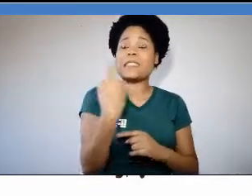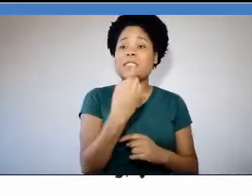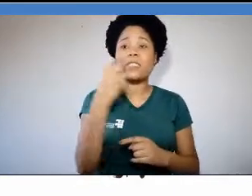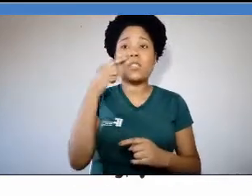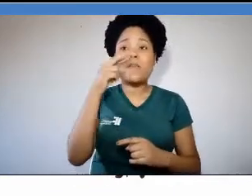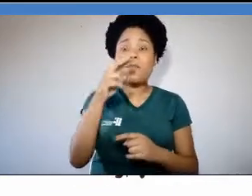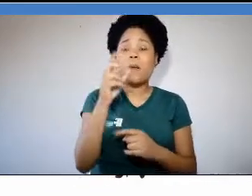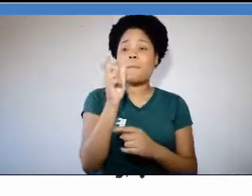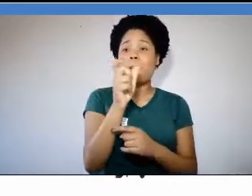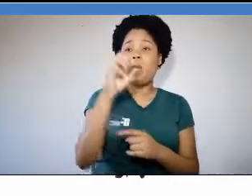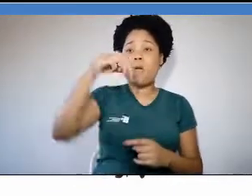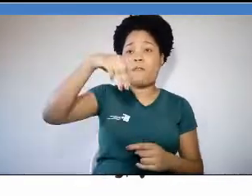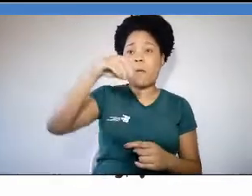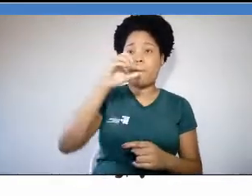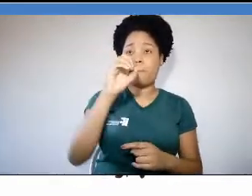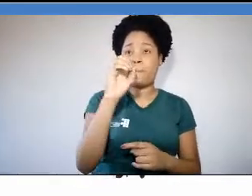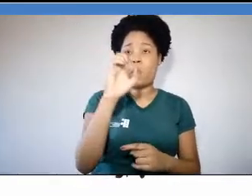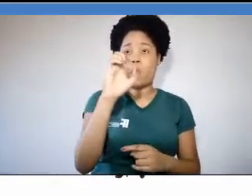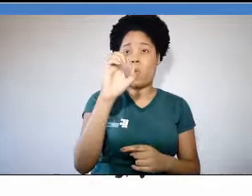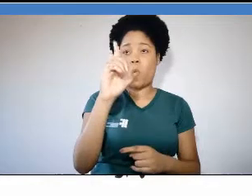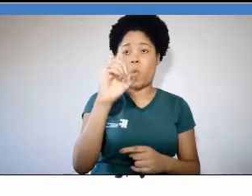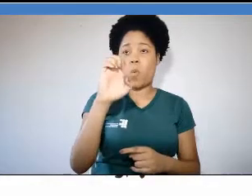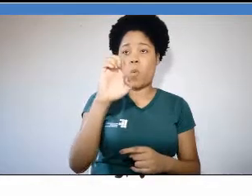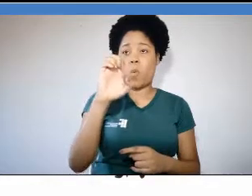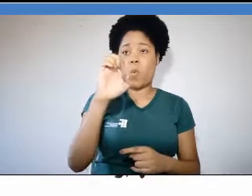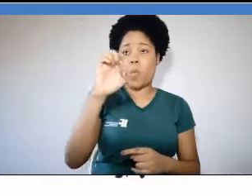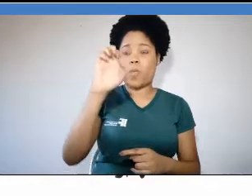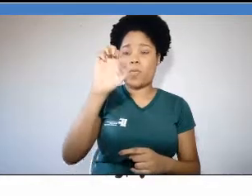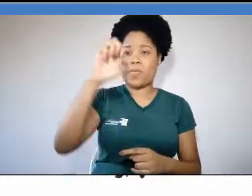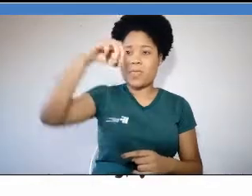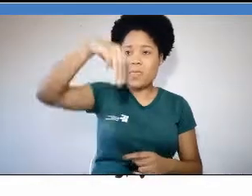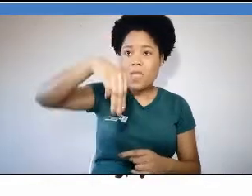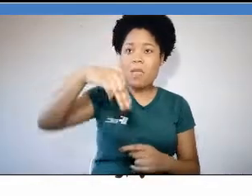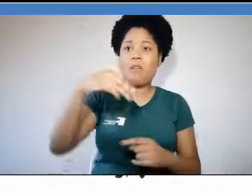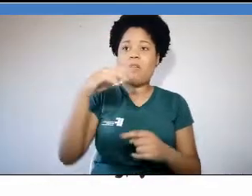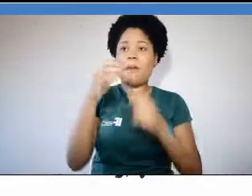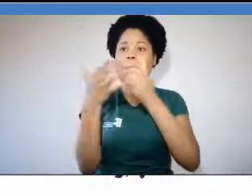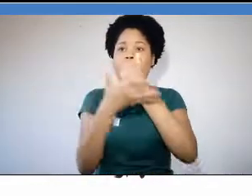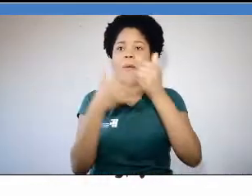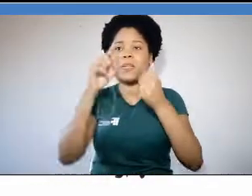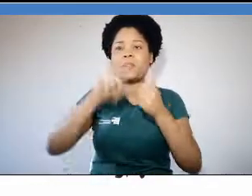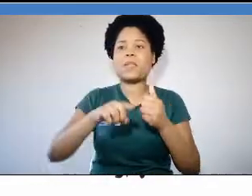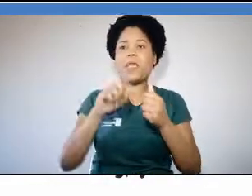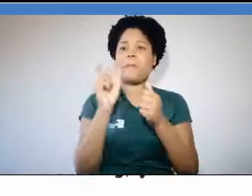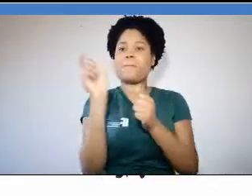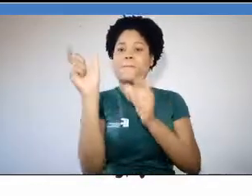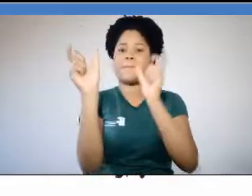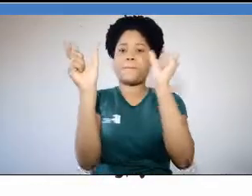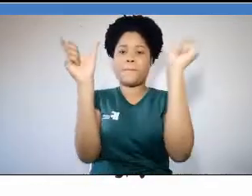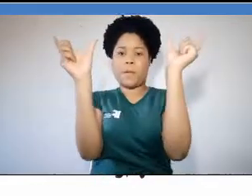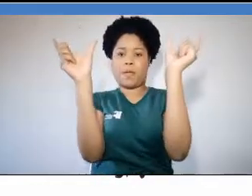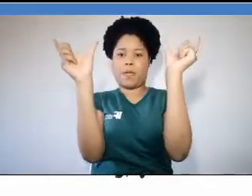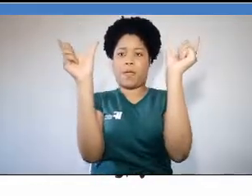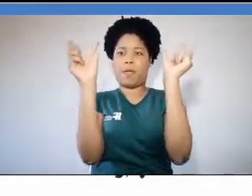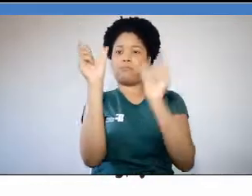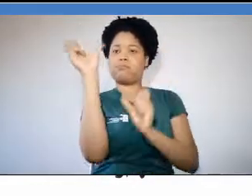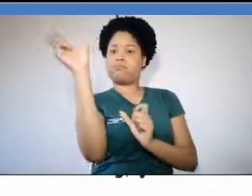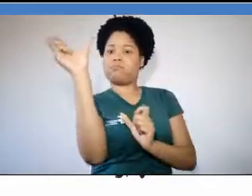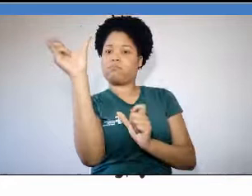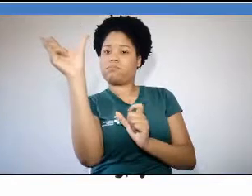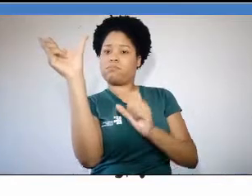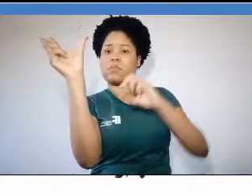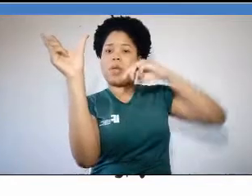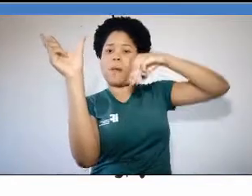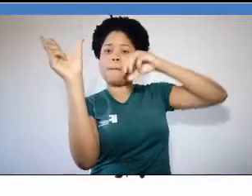ela veio dessas duas palavrinhas aqui, ó, modulação e demodulação. O que é modular um